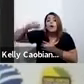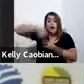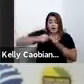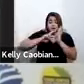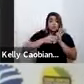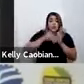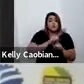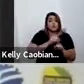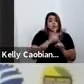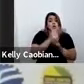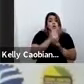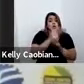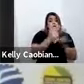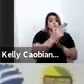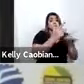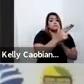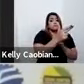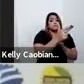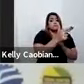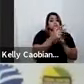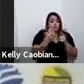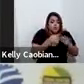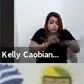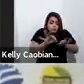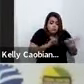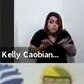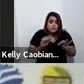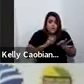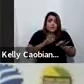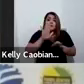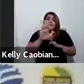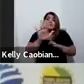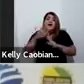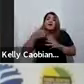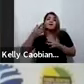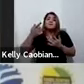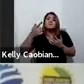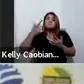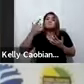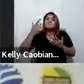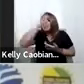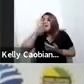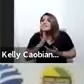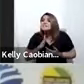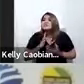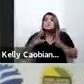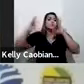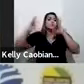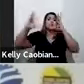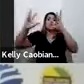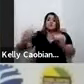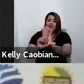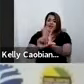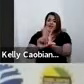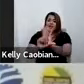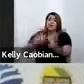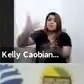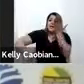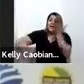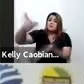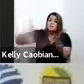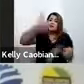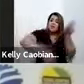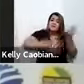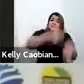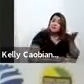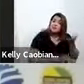que trabalha, mas eu estou falando da questão global, da questão nacional, das leis, que estava sendo votado no Congresso o tempo todo, a partir já